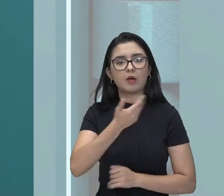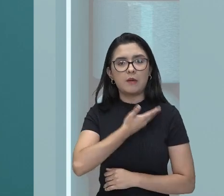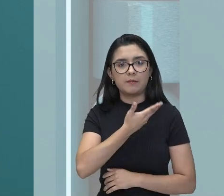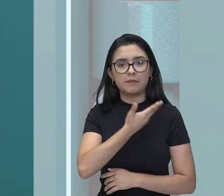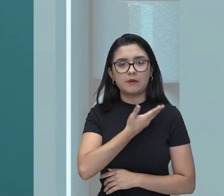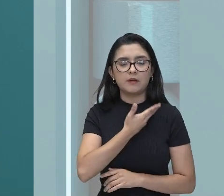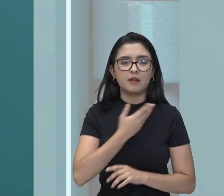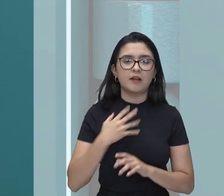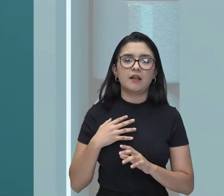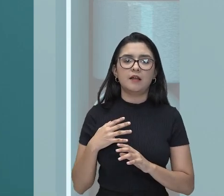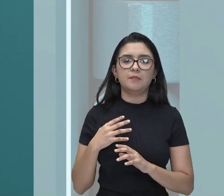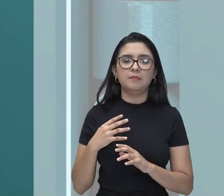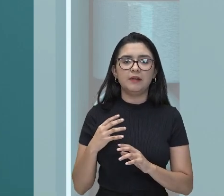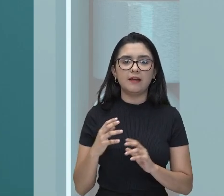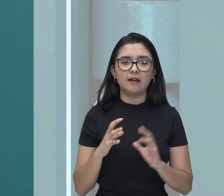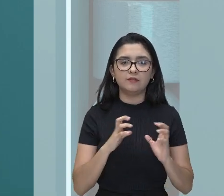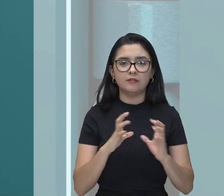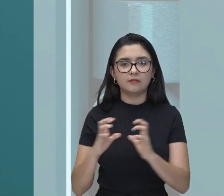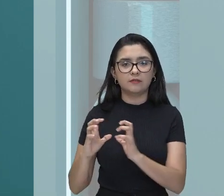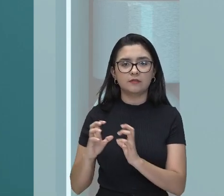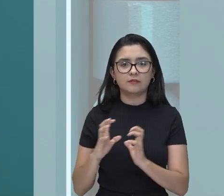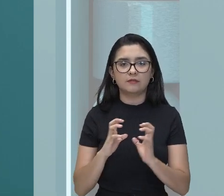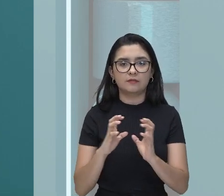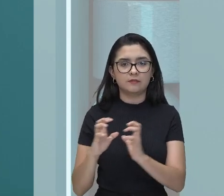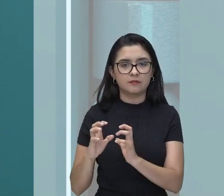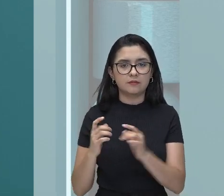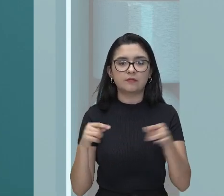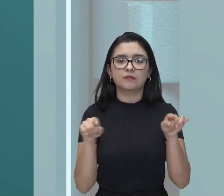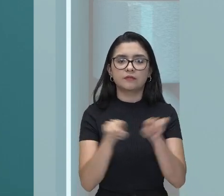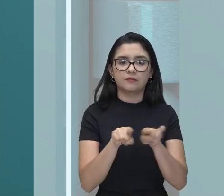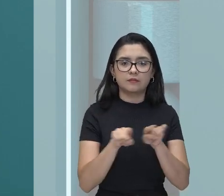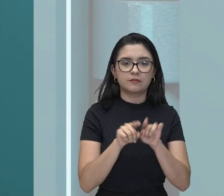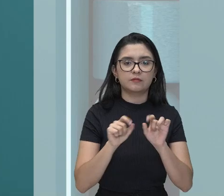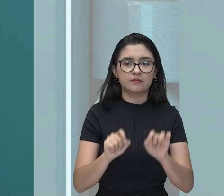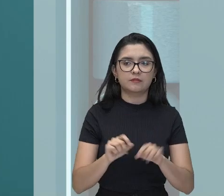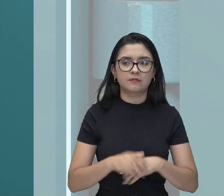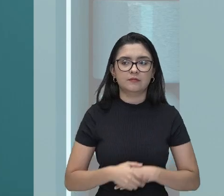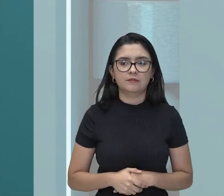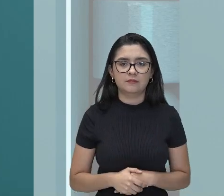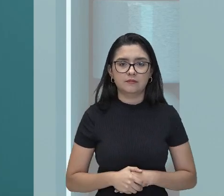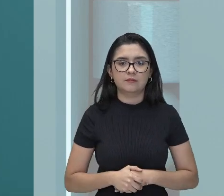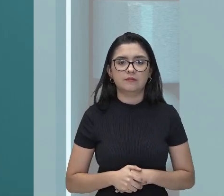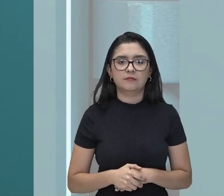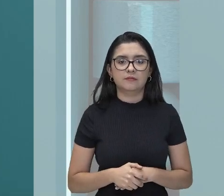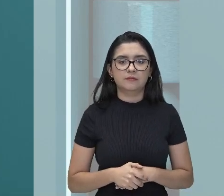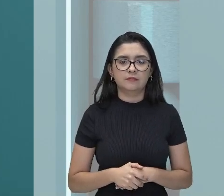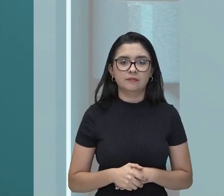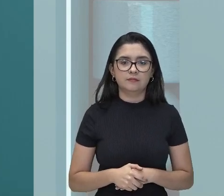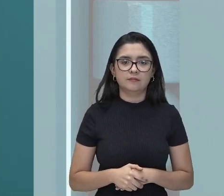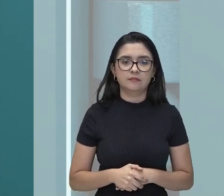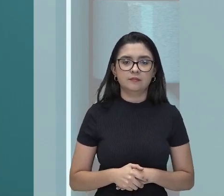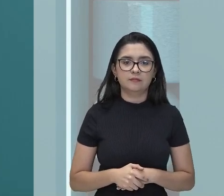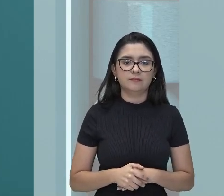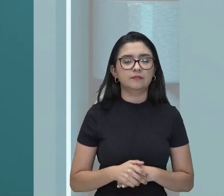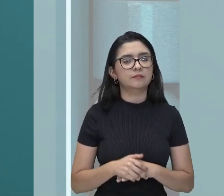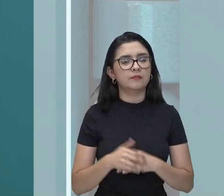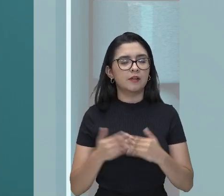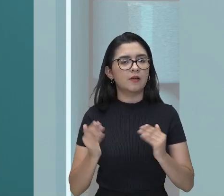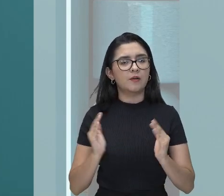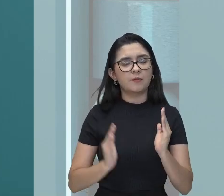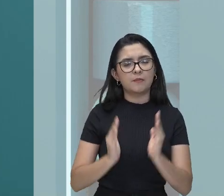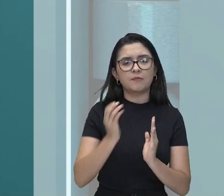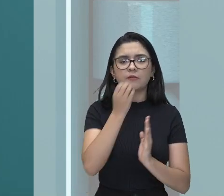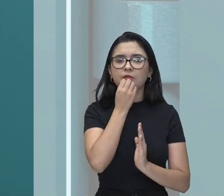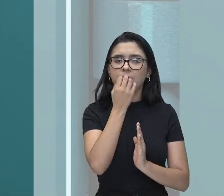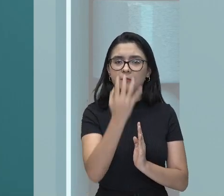ou seja, brincávamos. Né? Ela diz que era muito placentero, era muito bom,